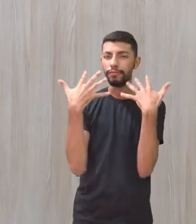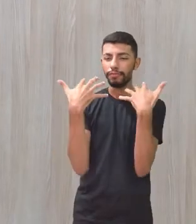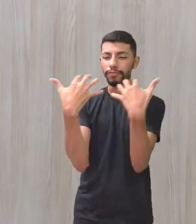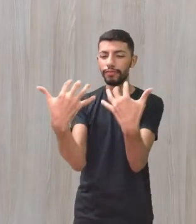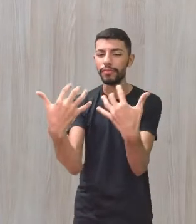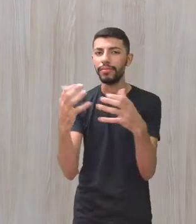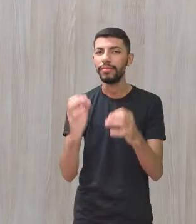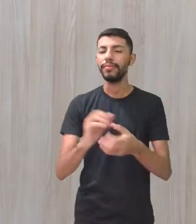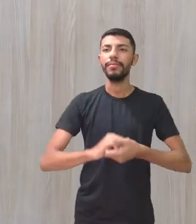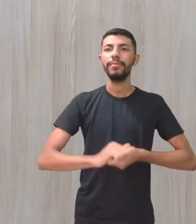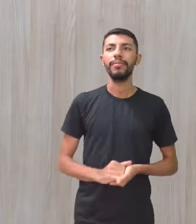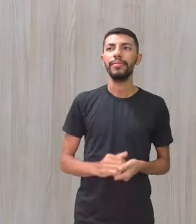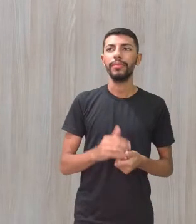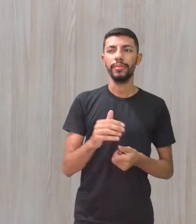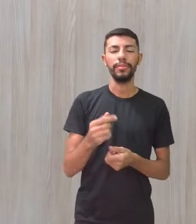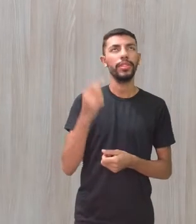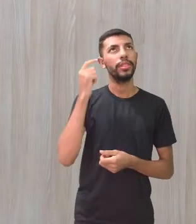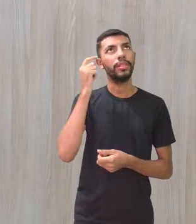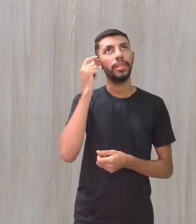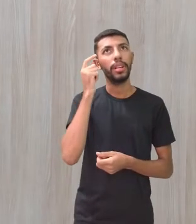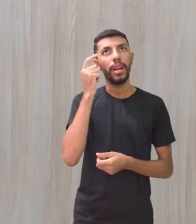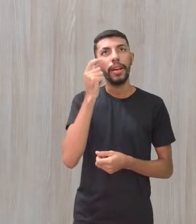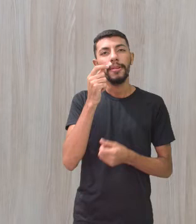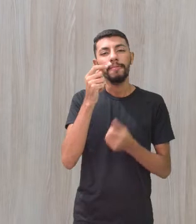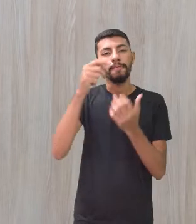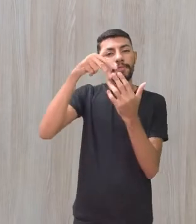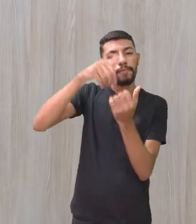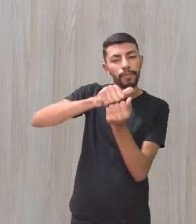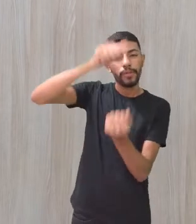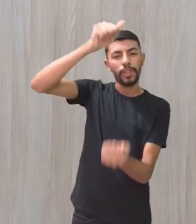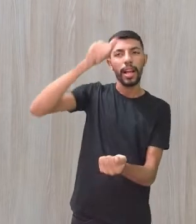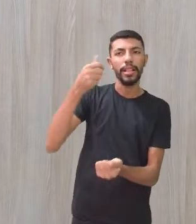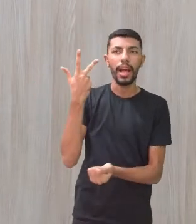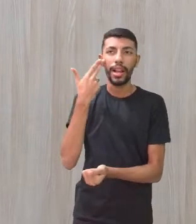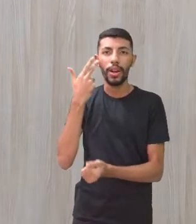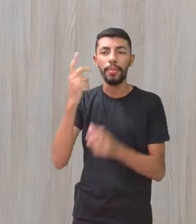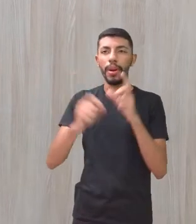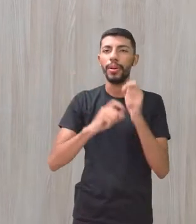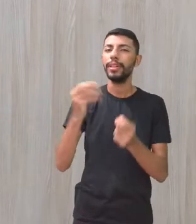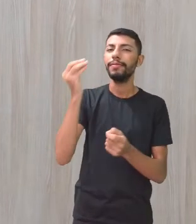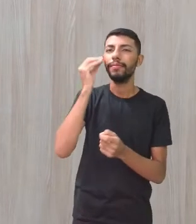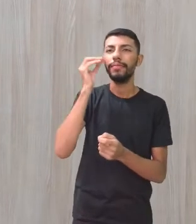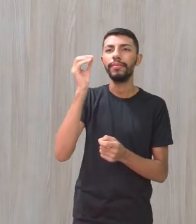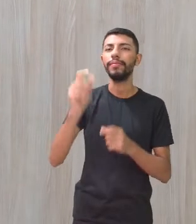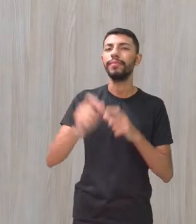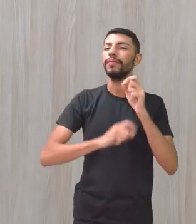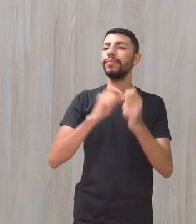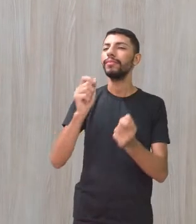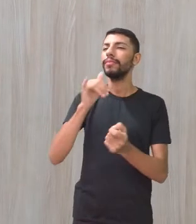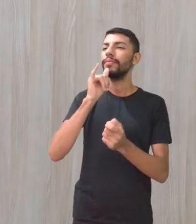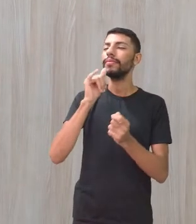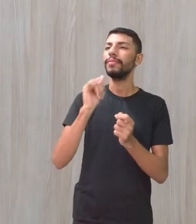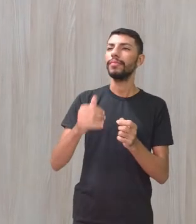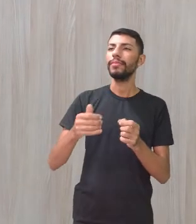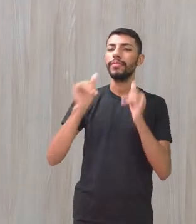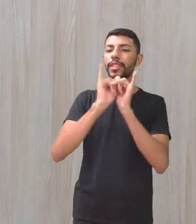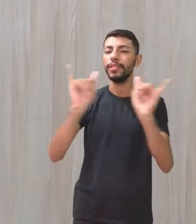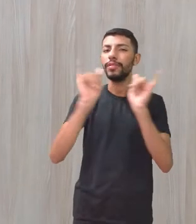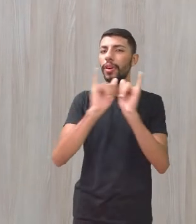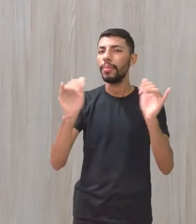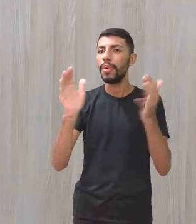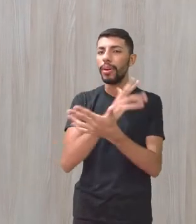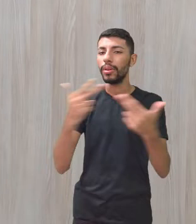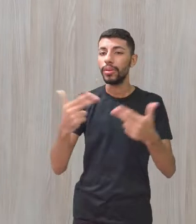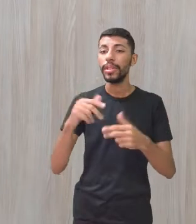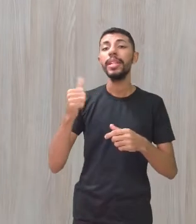tenta informar, conscientizar ou fazer publicidade sobre alguma coisa, é comum que eles façam esse apelo visual às